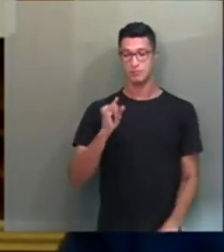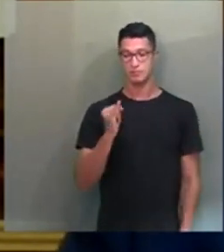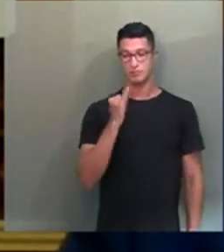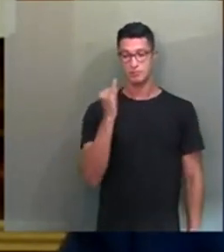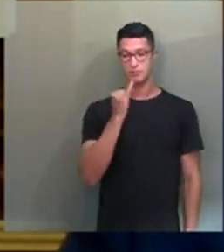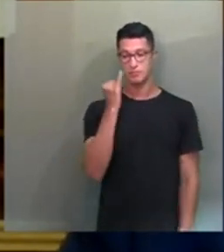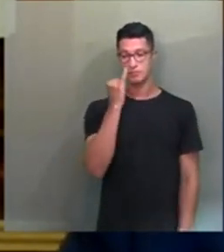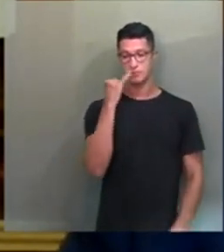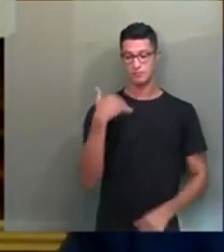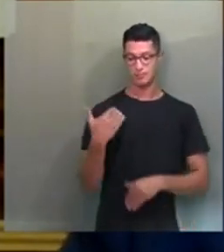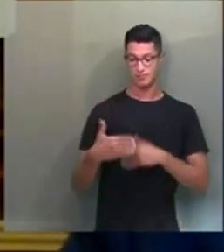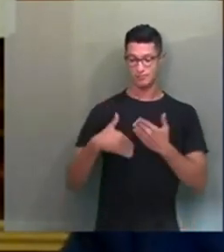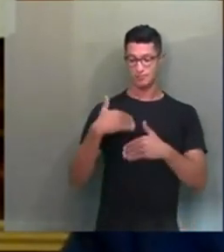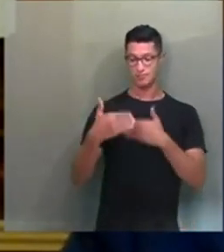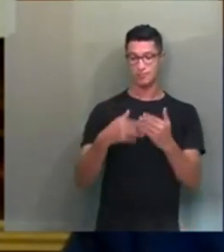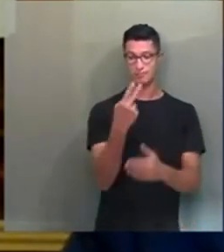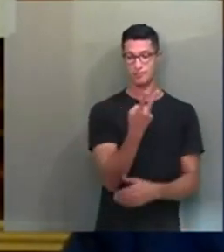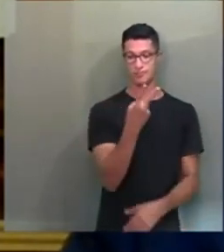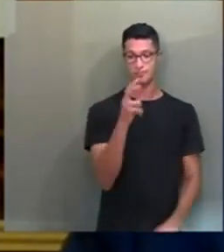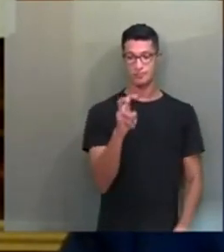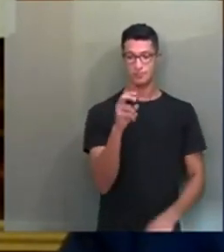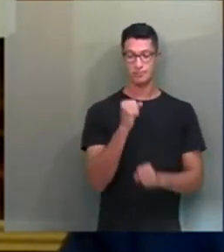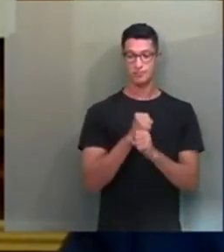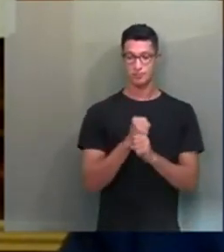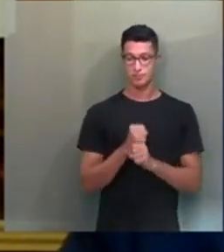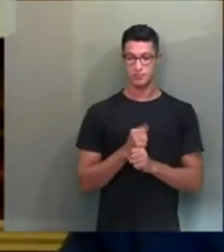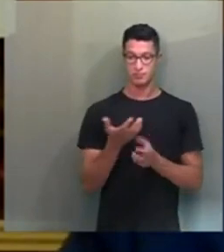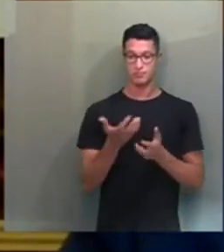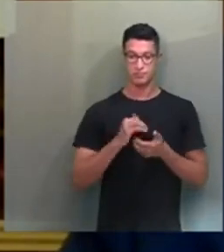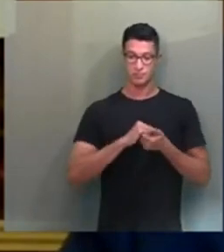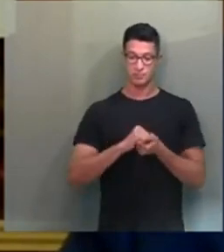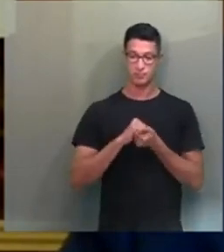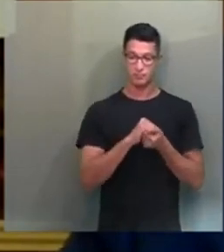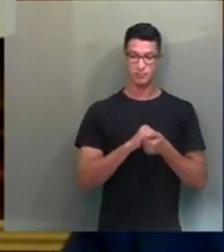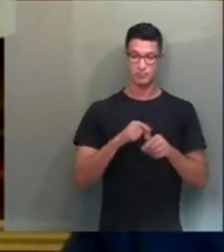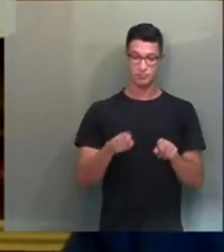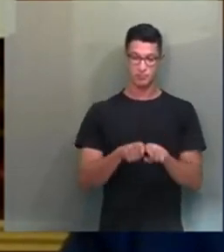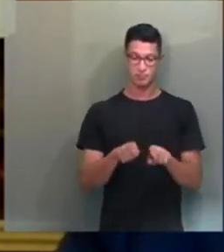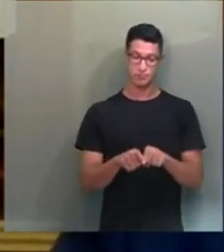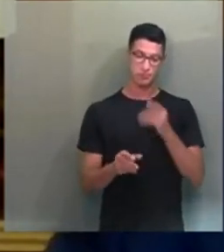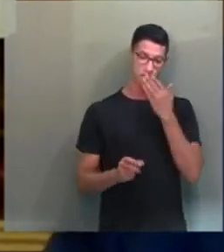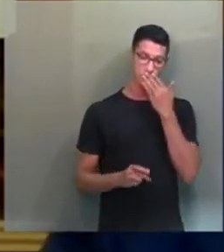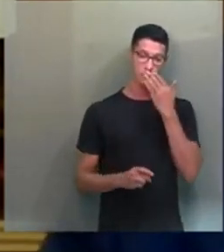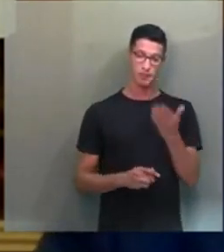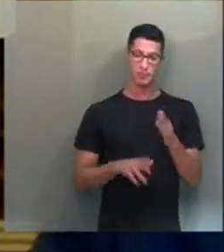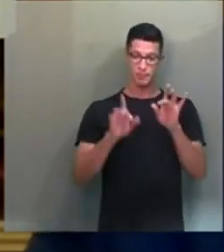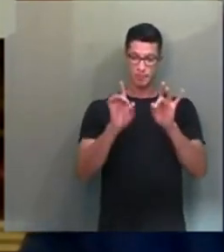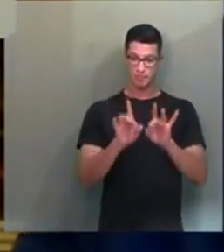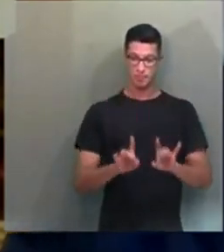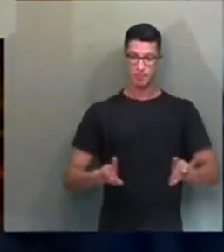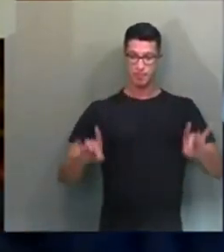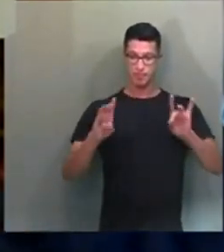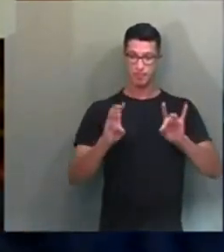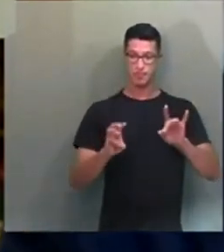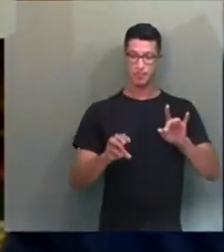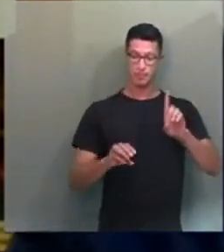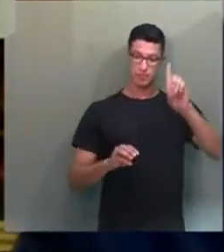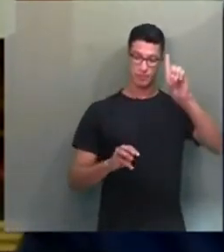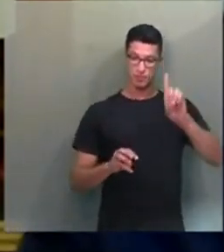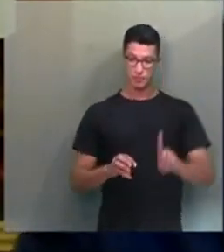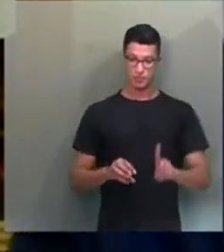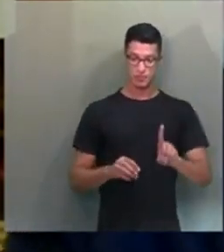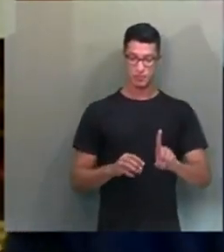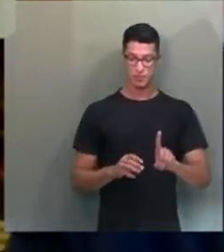da caminhada de 25 anos. Quero cumprimentar também de uma maneira muito especial a